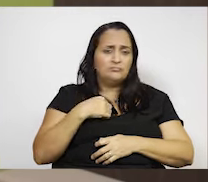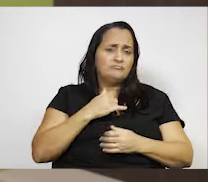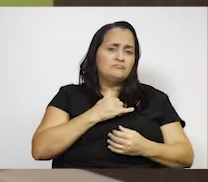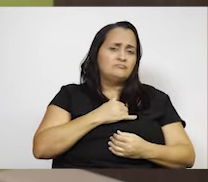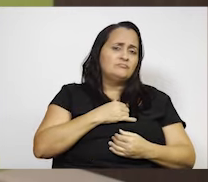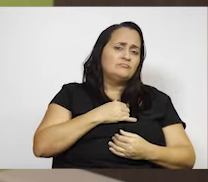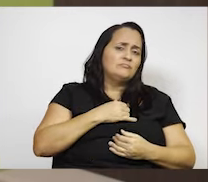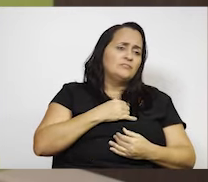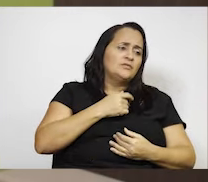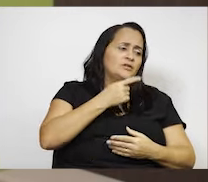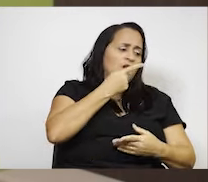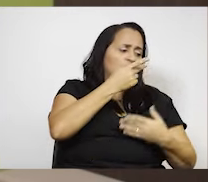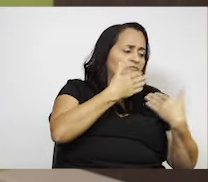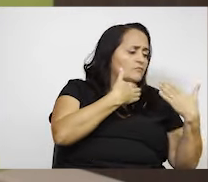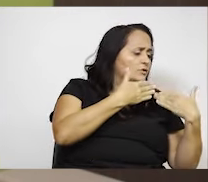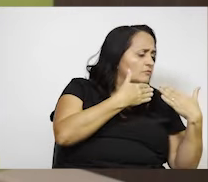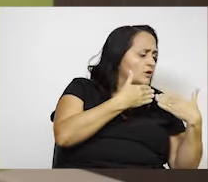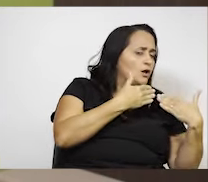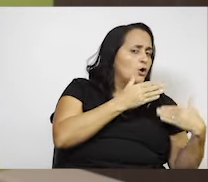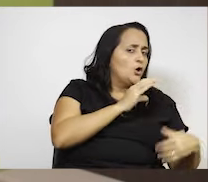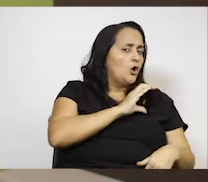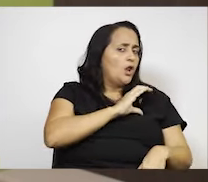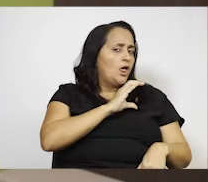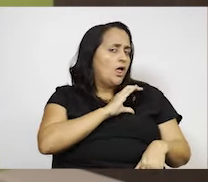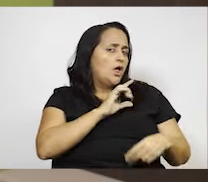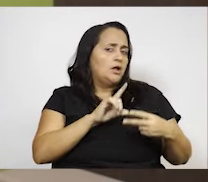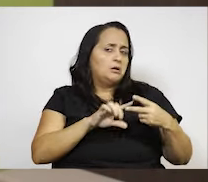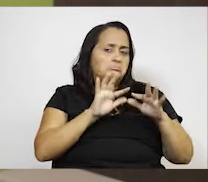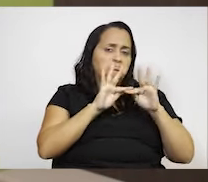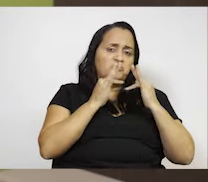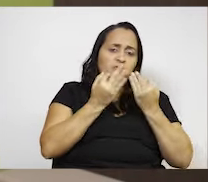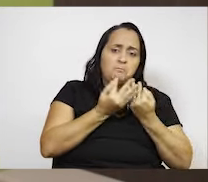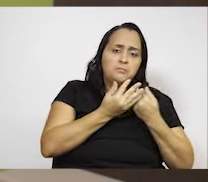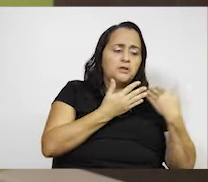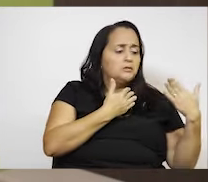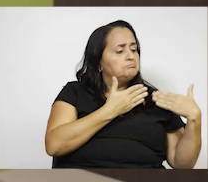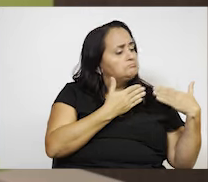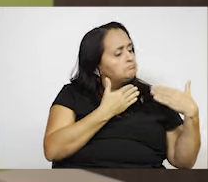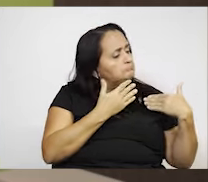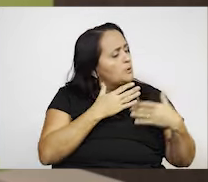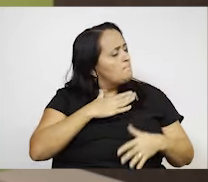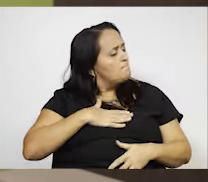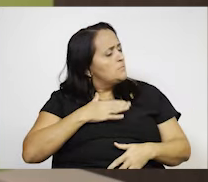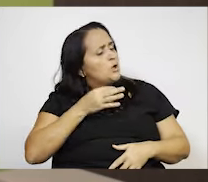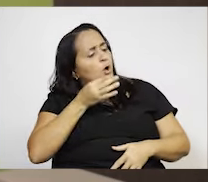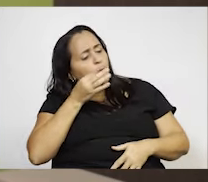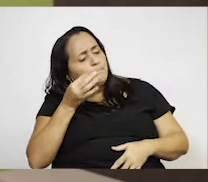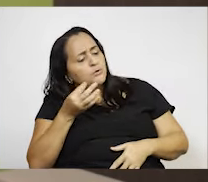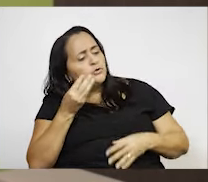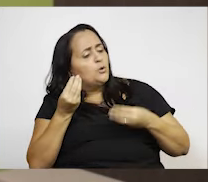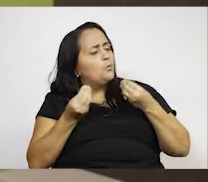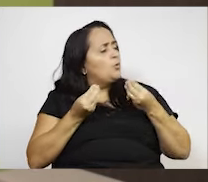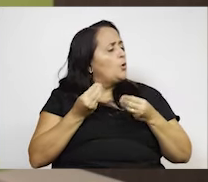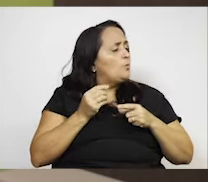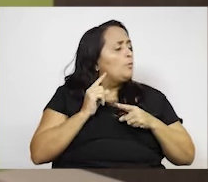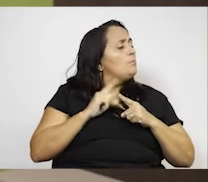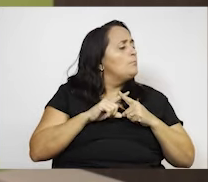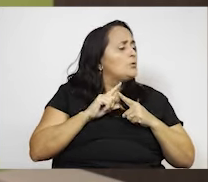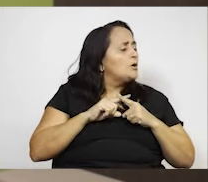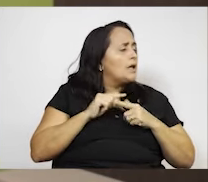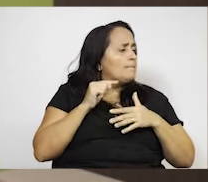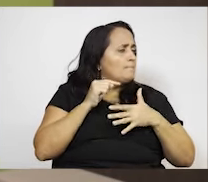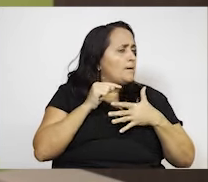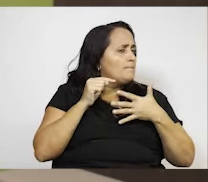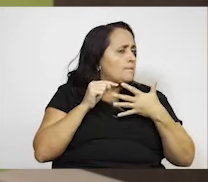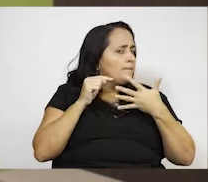lado, nem que seja para seu familiar, para seu parente, mas emitir uma opinião e ter peso e saber por que que